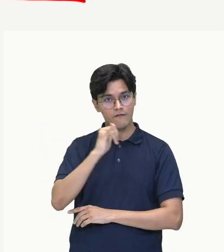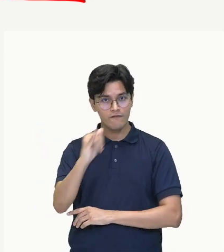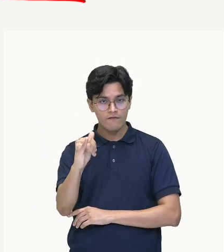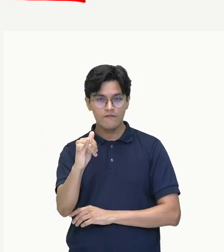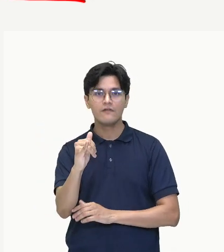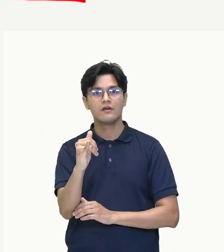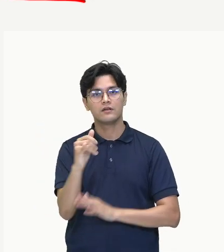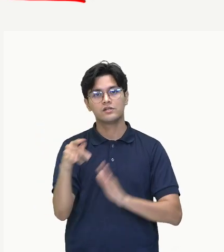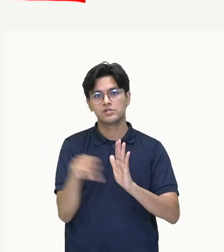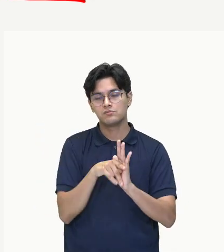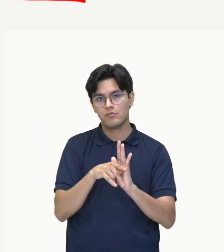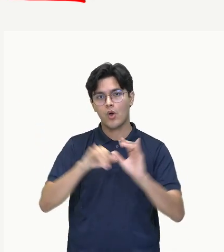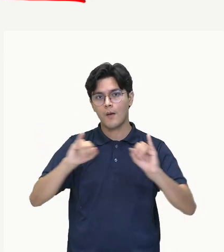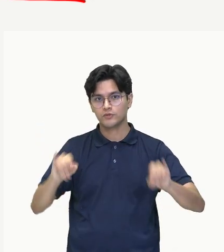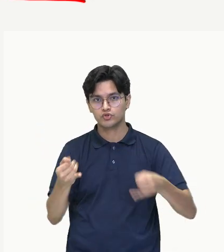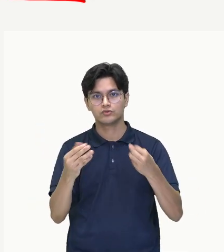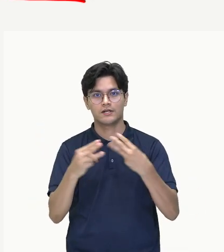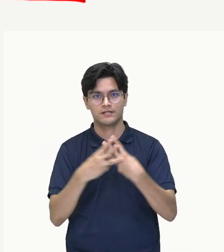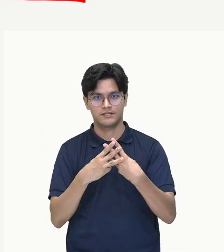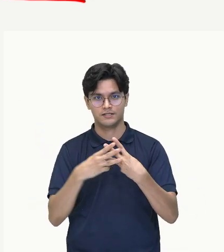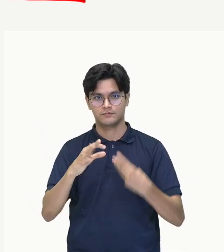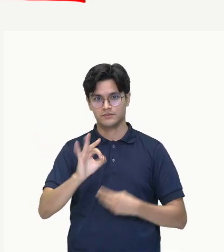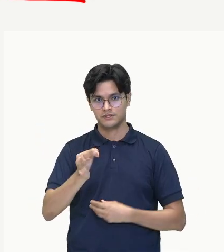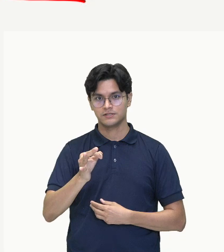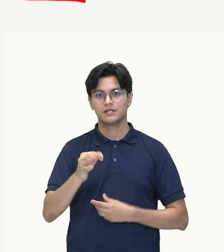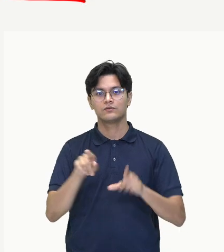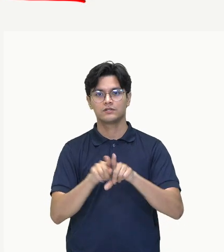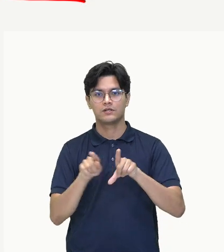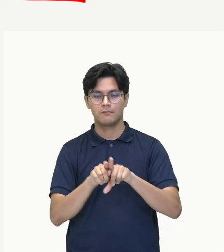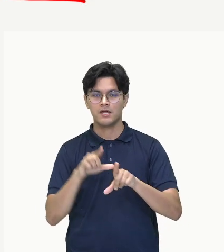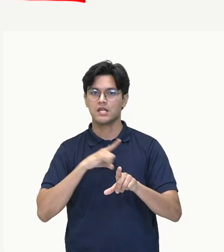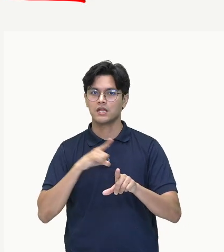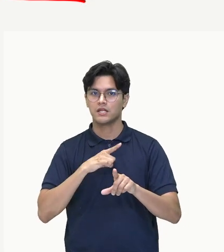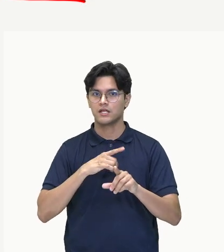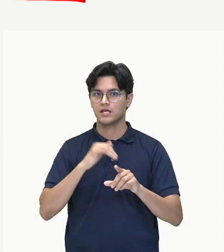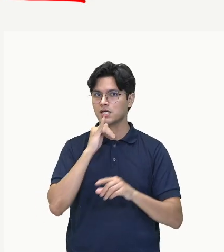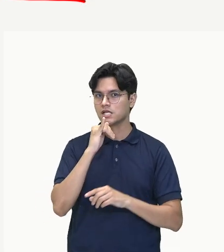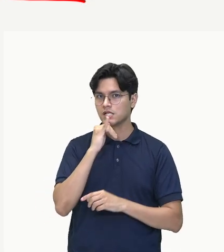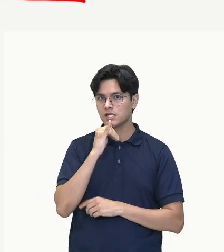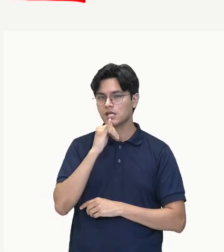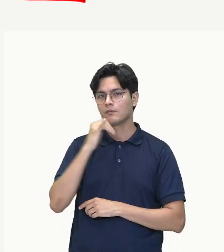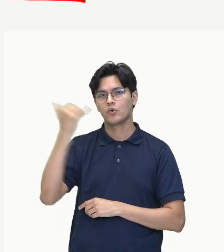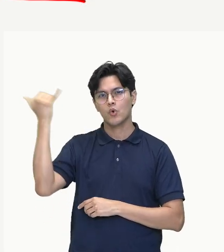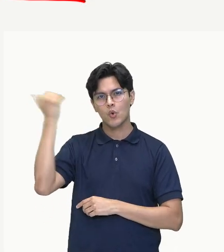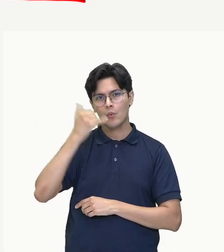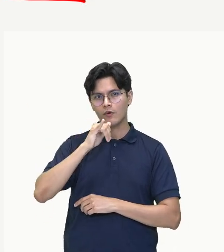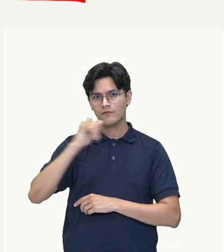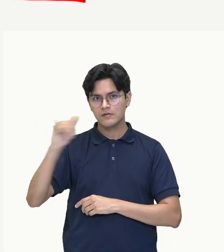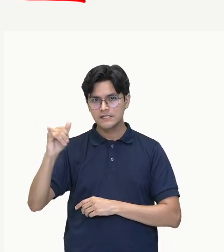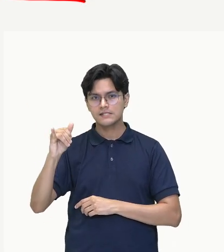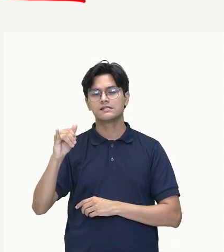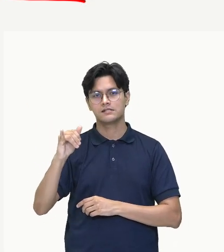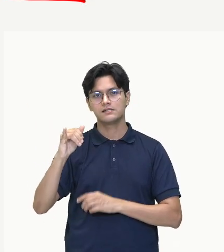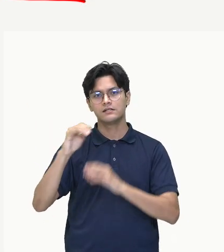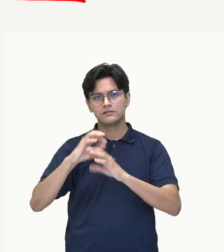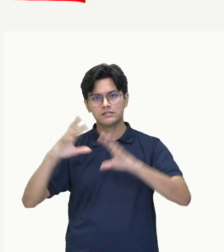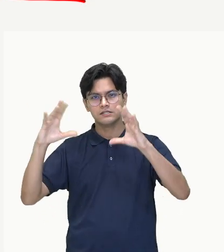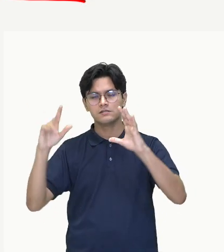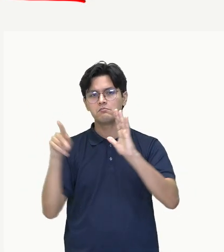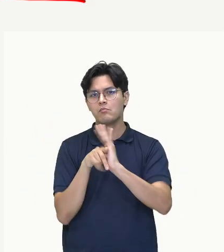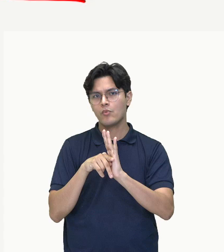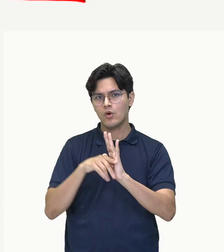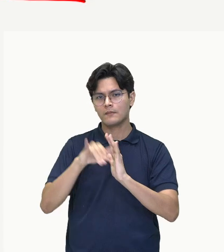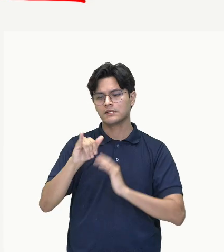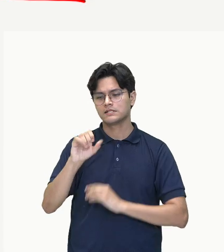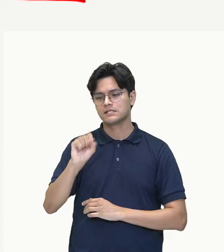Nevi'im, você vai encontrar, por exemplo, a profecia de Isaías, as grandes profecias, ok?